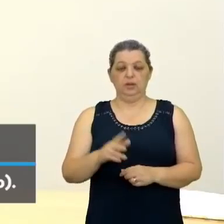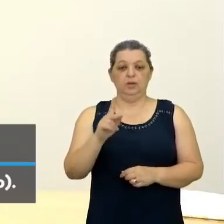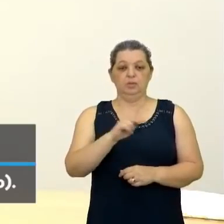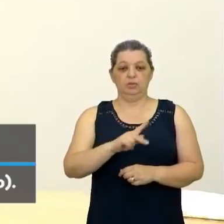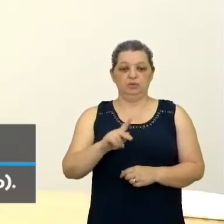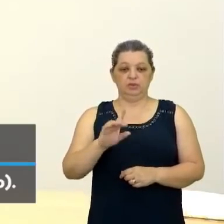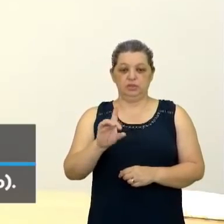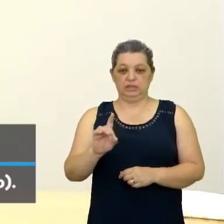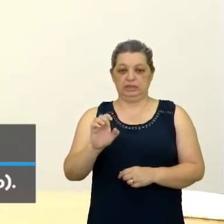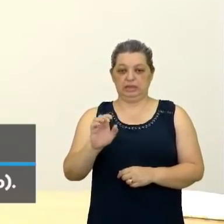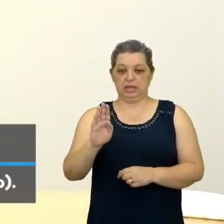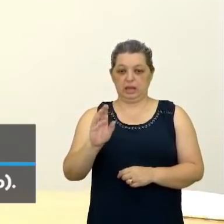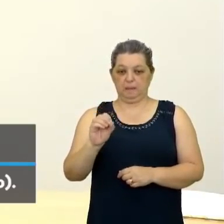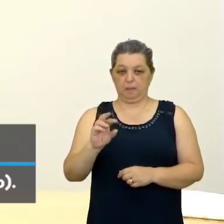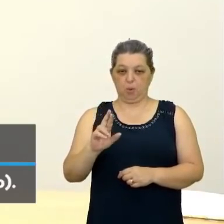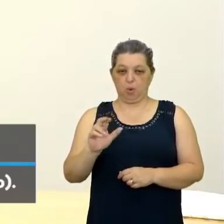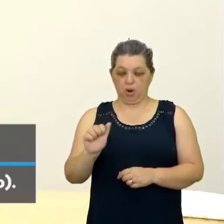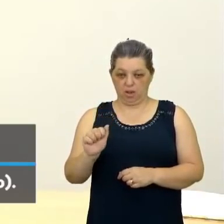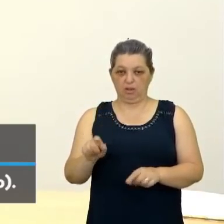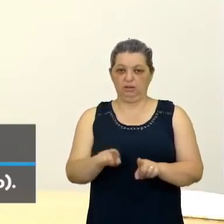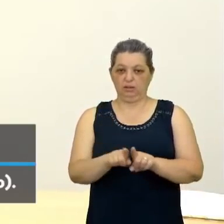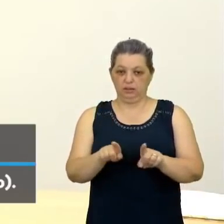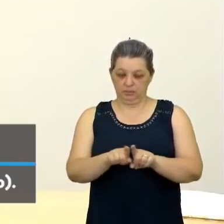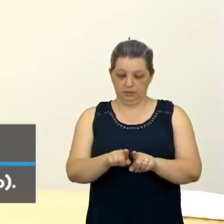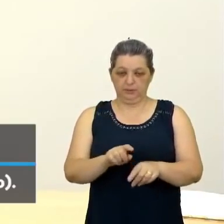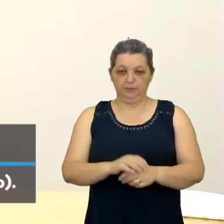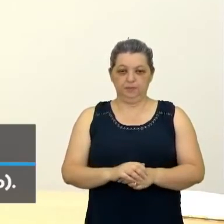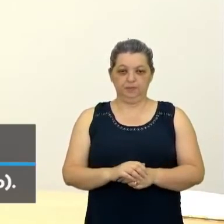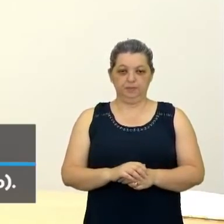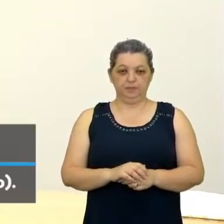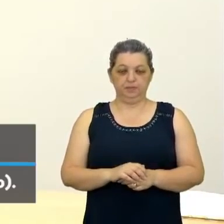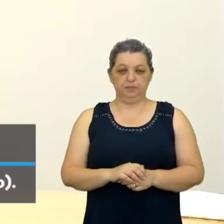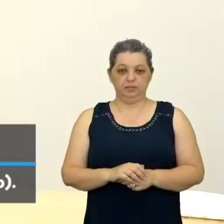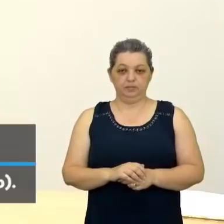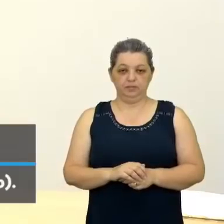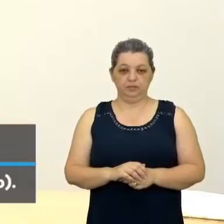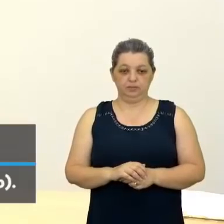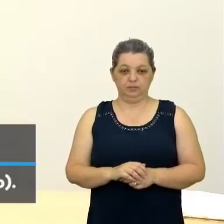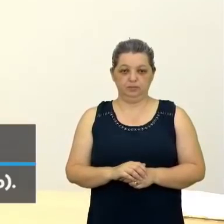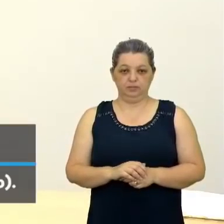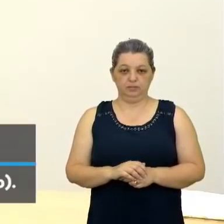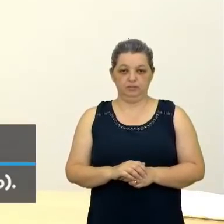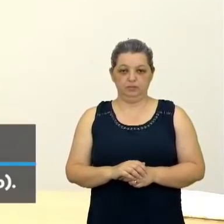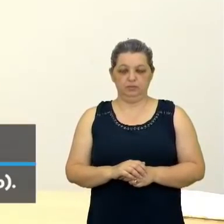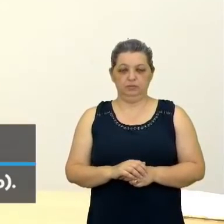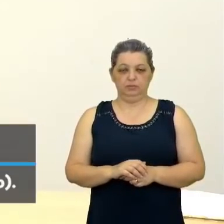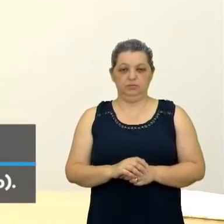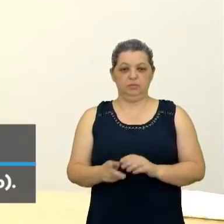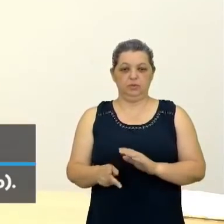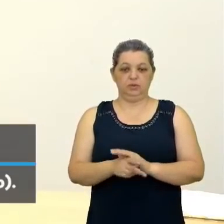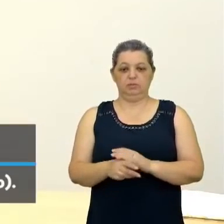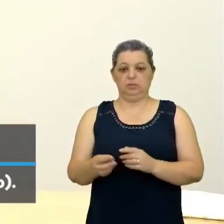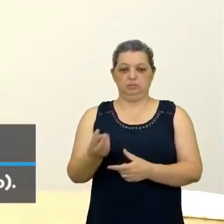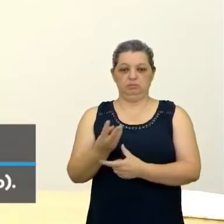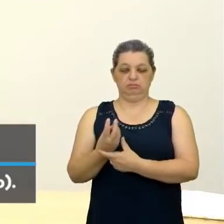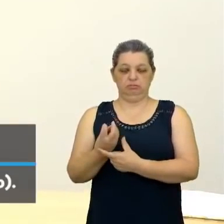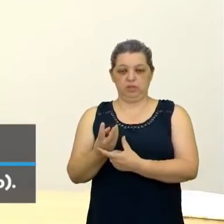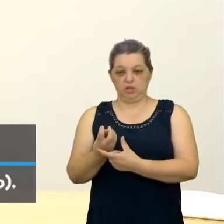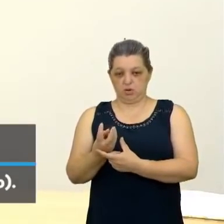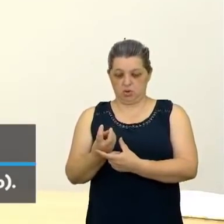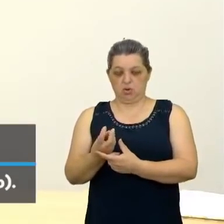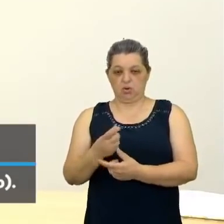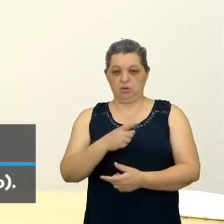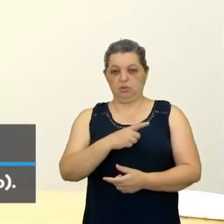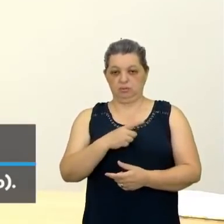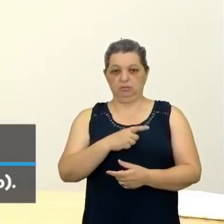aqui também com a gente, falando que extraindo a raiz quadrada do primeiro e do último termo do trinômio quadrado perfeito, teremos